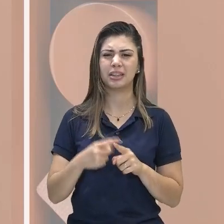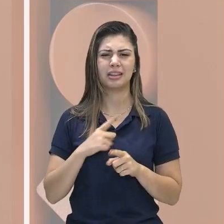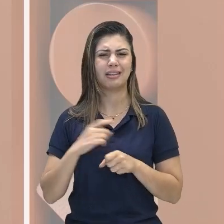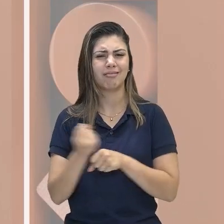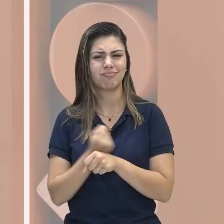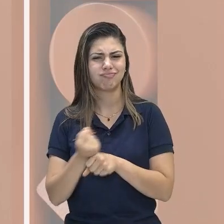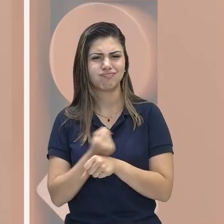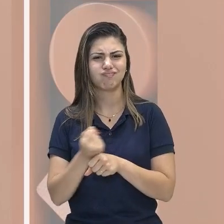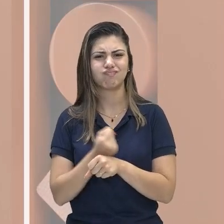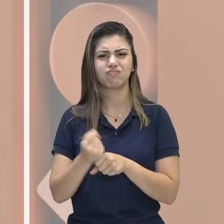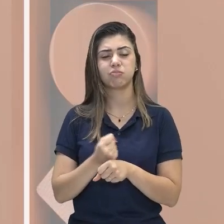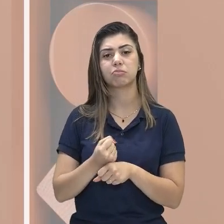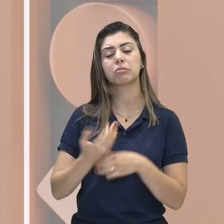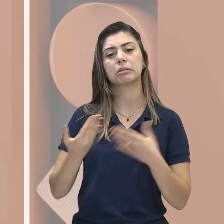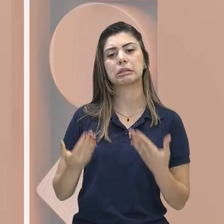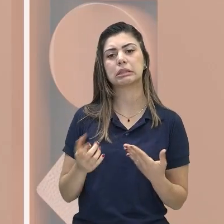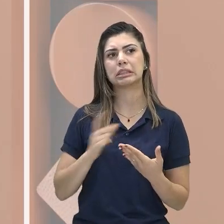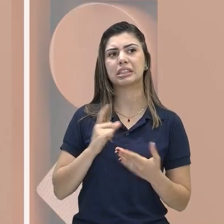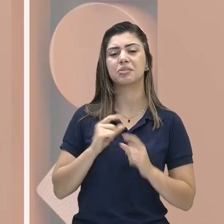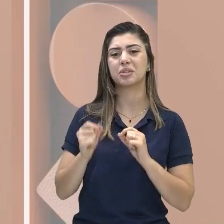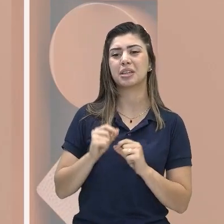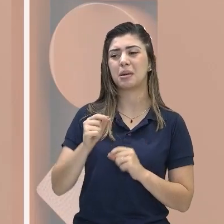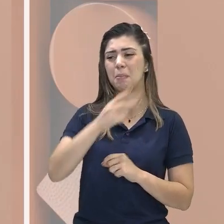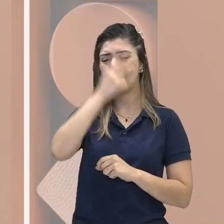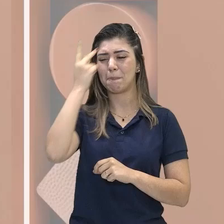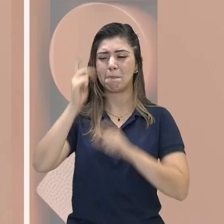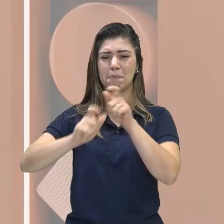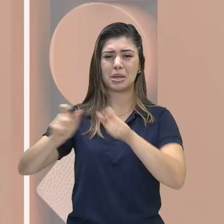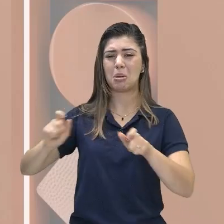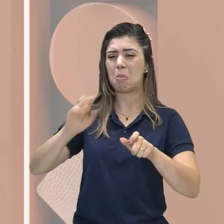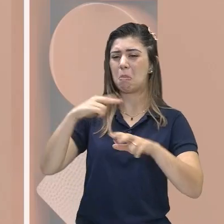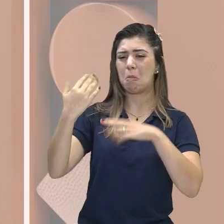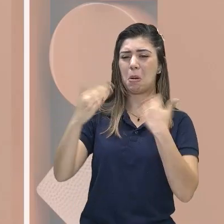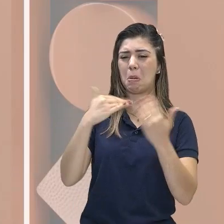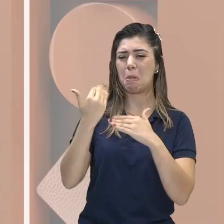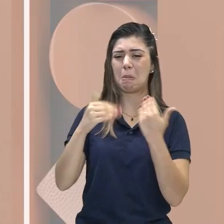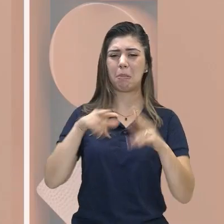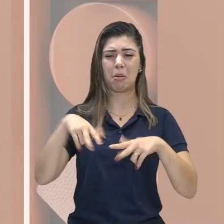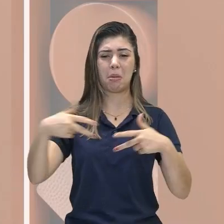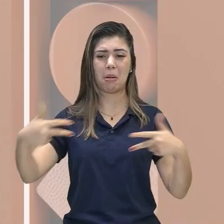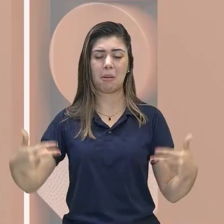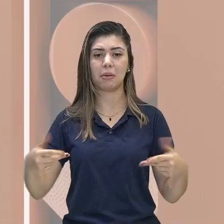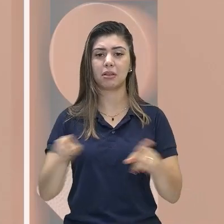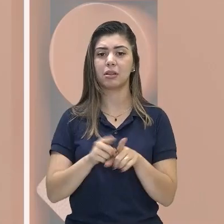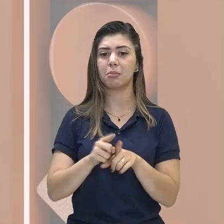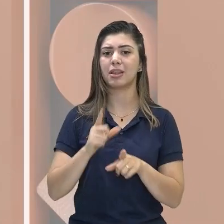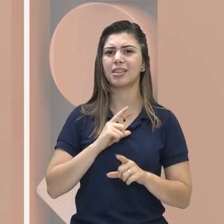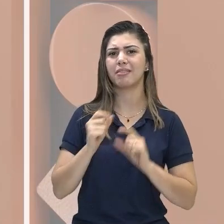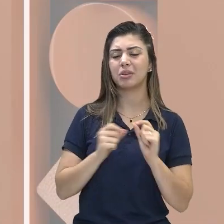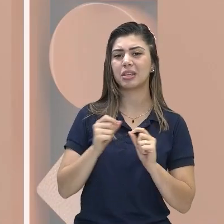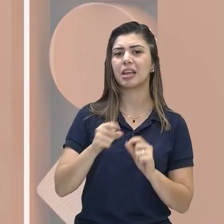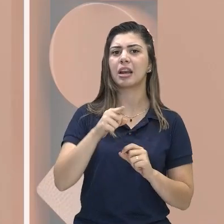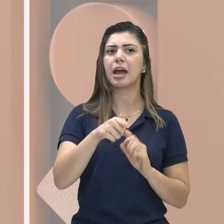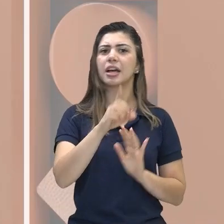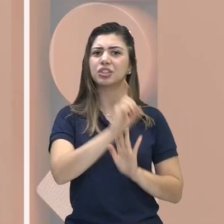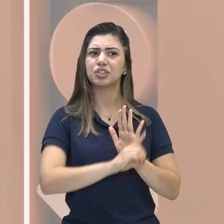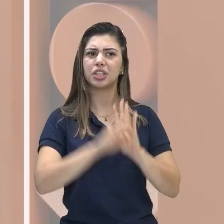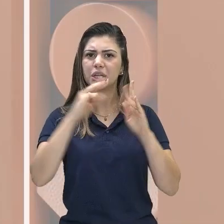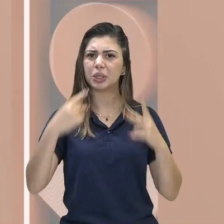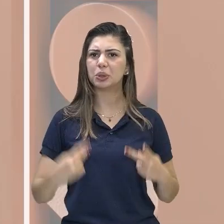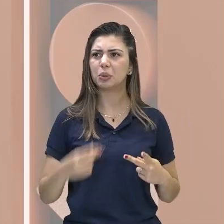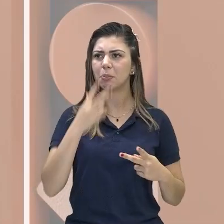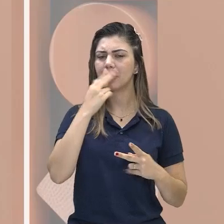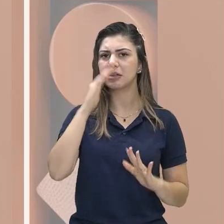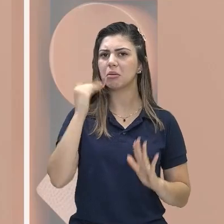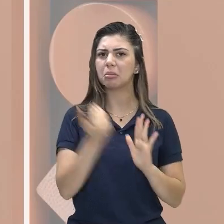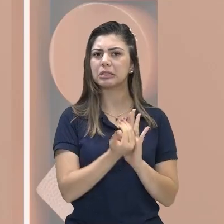tempo, resultou na morte de milhares de pessoas e houve várias denúncias de violação dos direitos humanos com